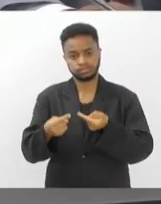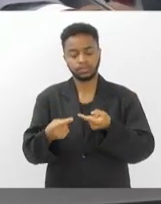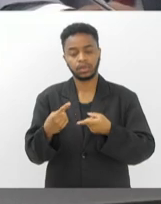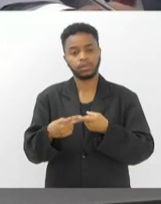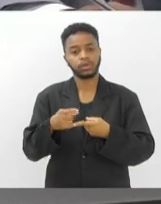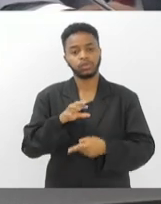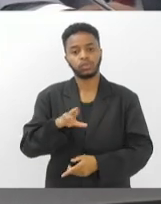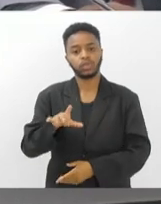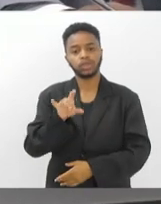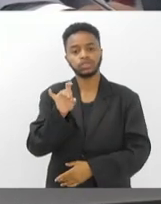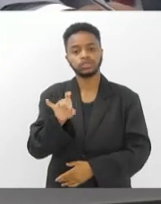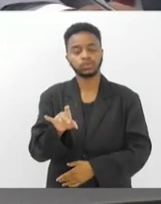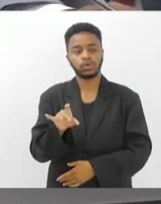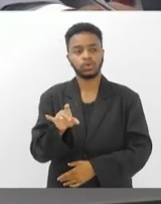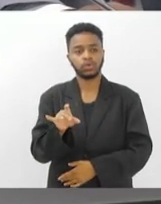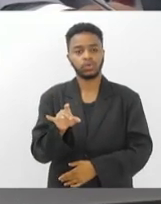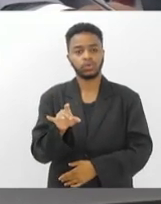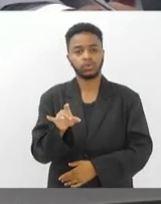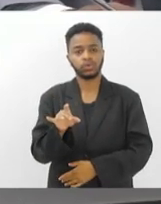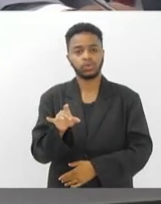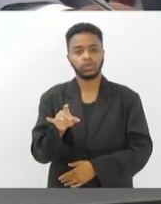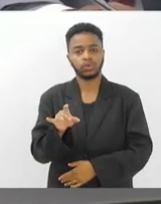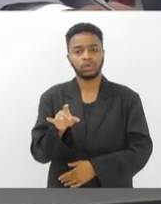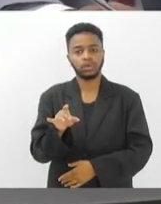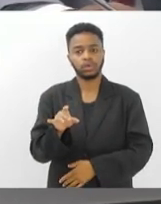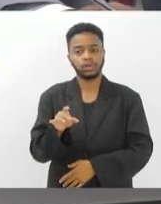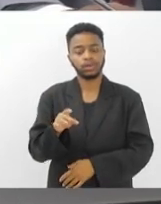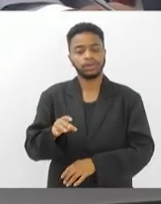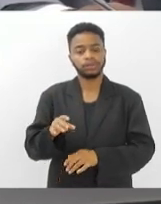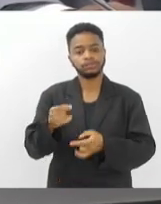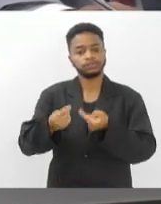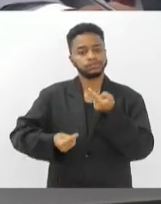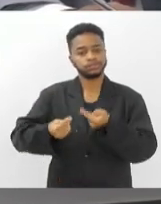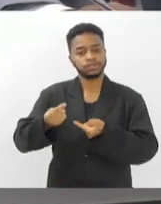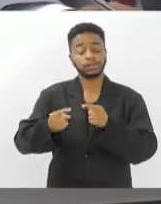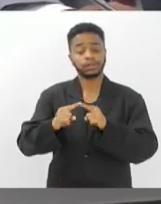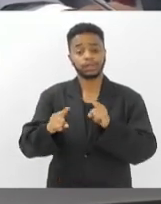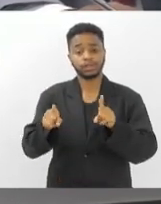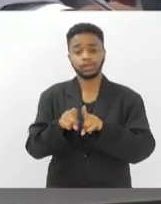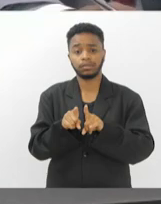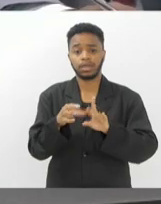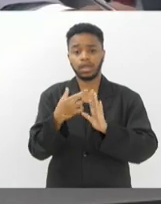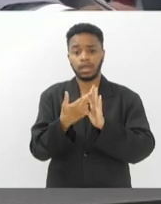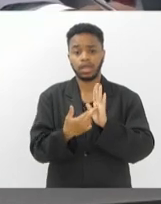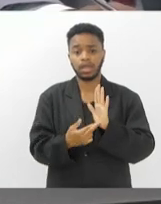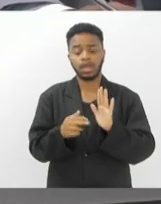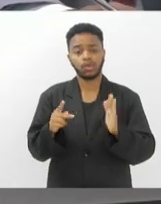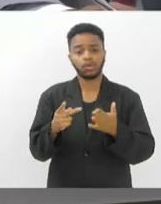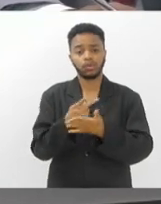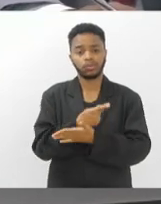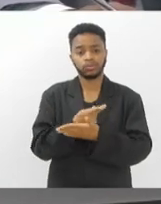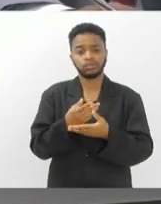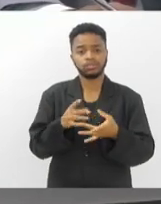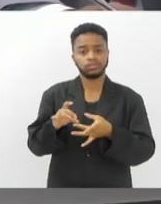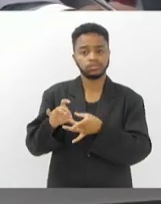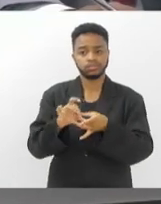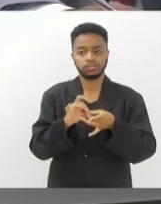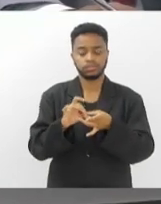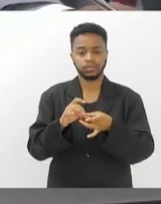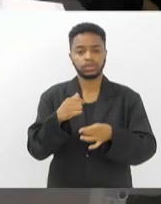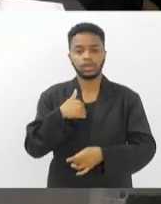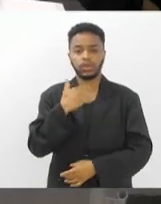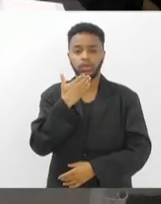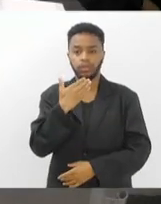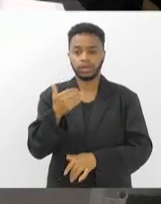só como cadeira, mas como princípios a serem dados de forma transversal em várias disciplinas. Deputado Mink, eu peço